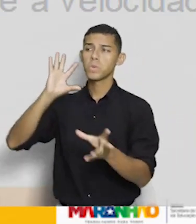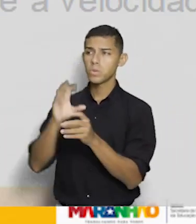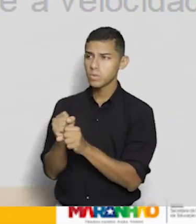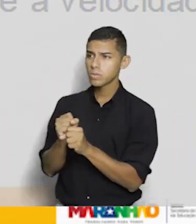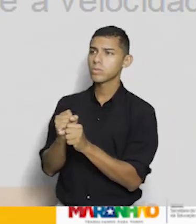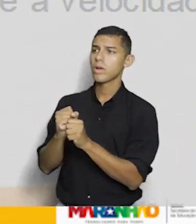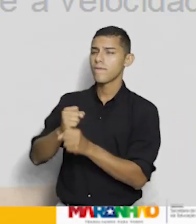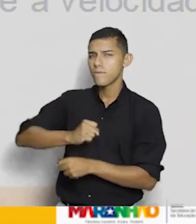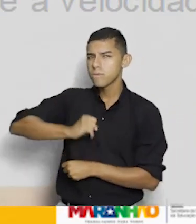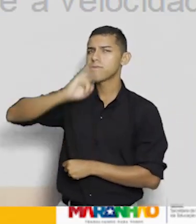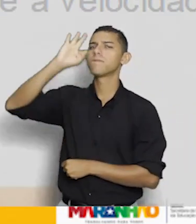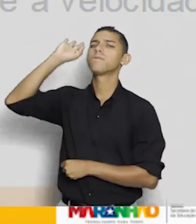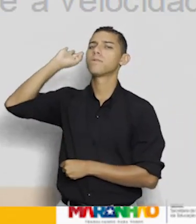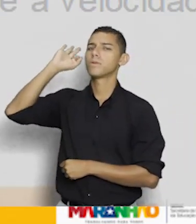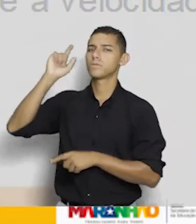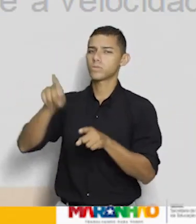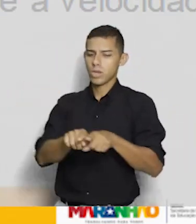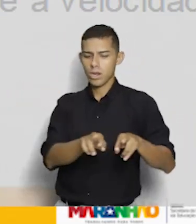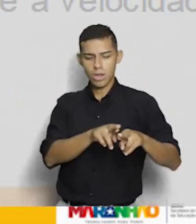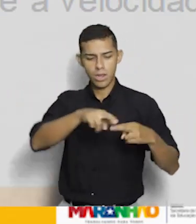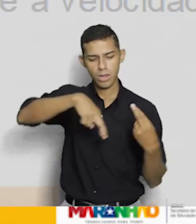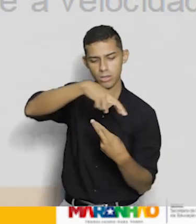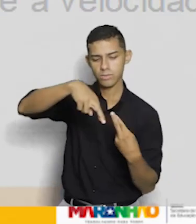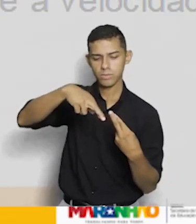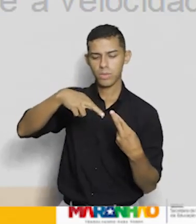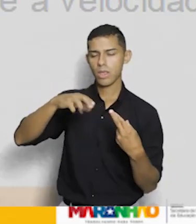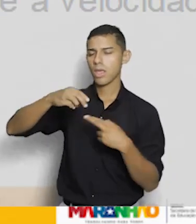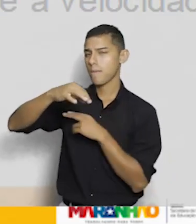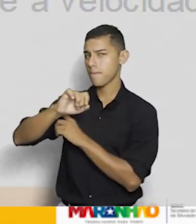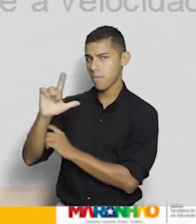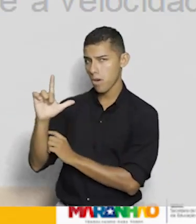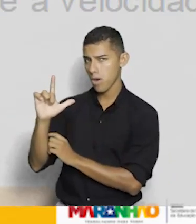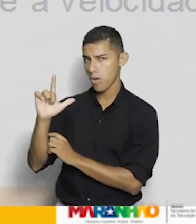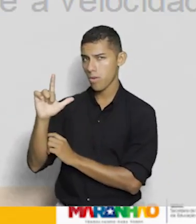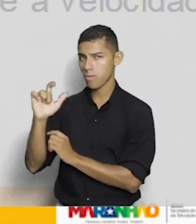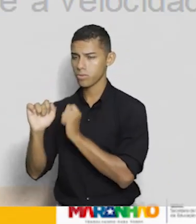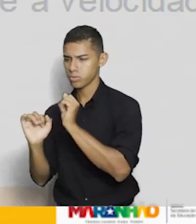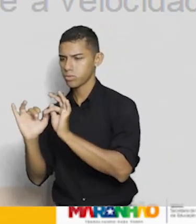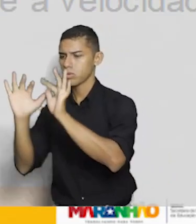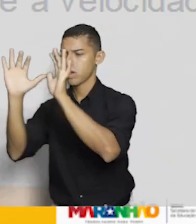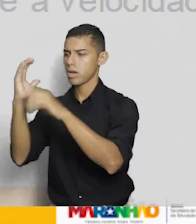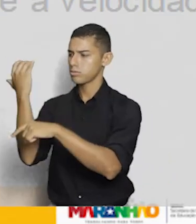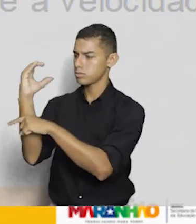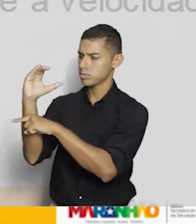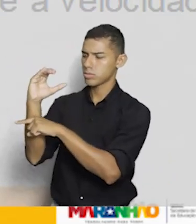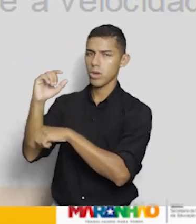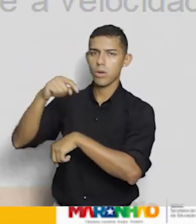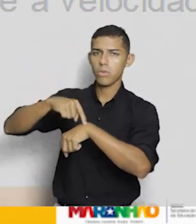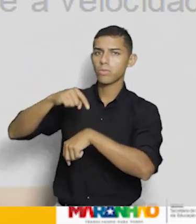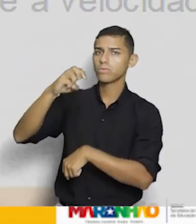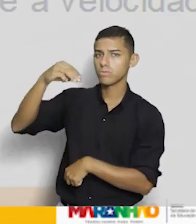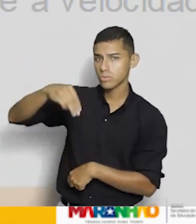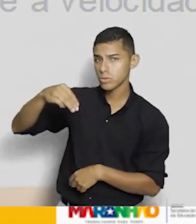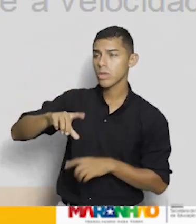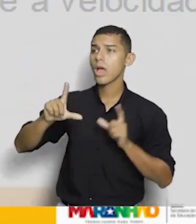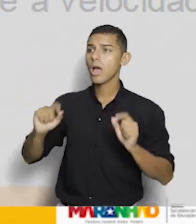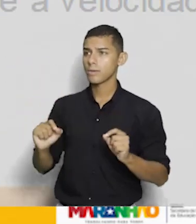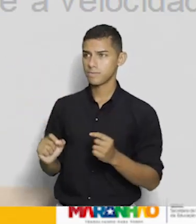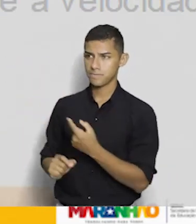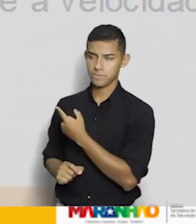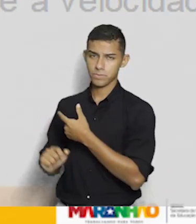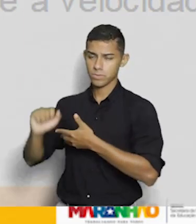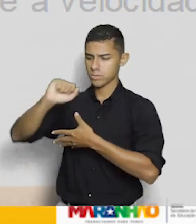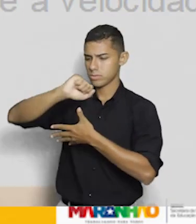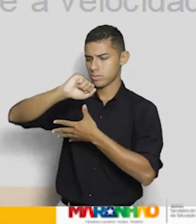em mols de gás carbônico por minuto é Vamos lá nós temos aqui